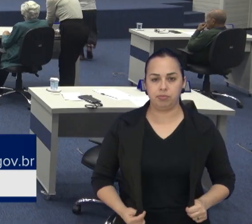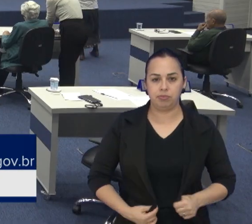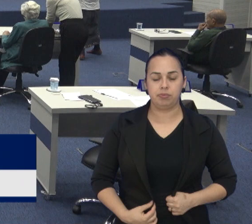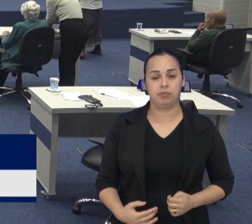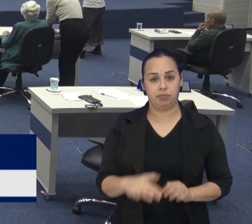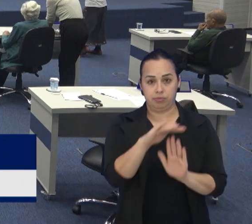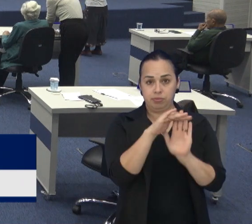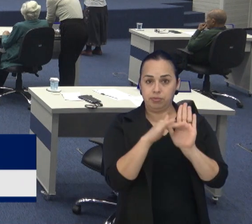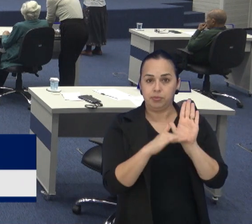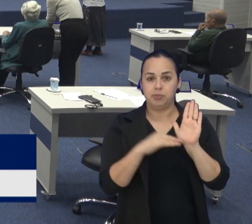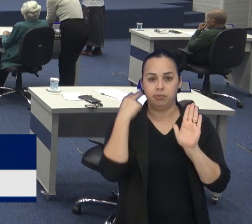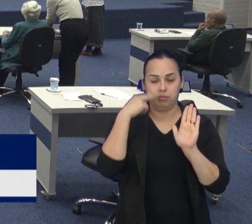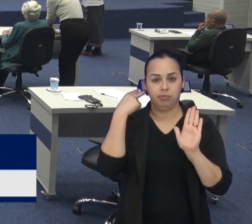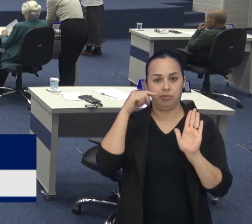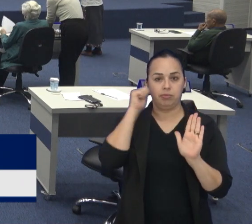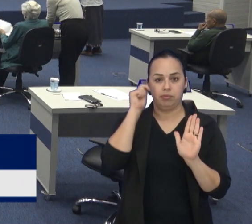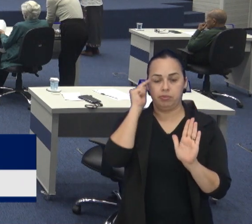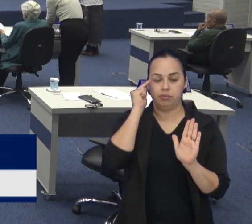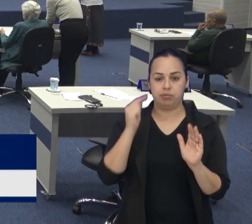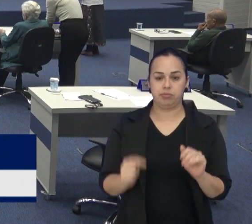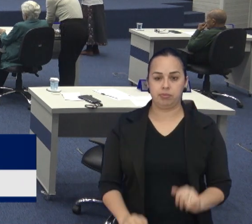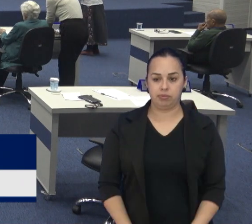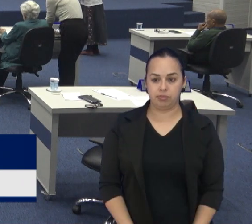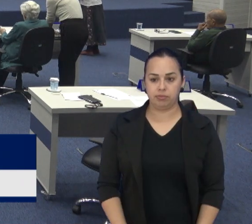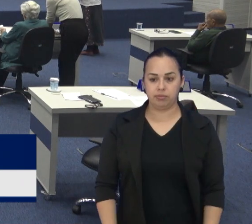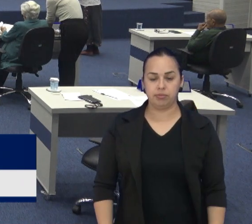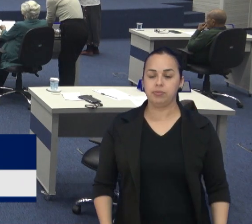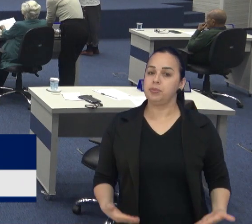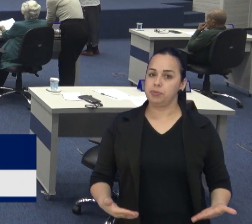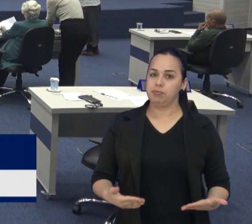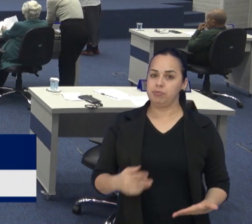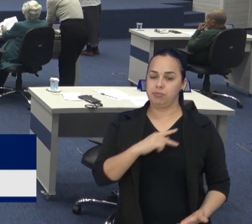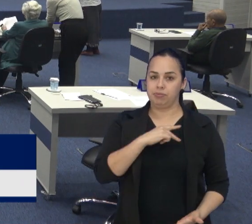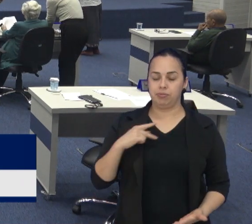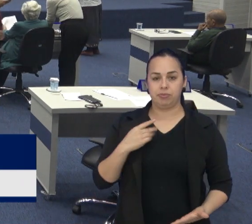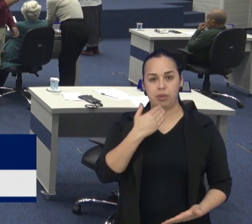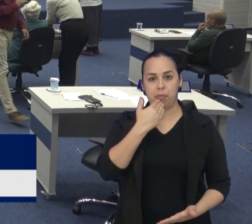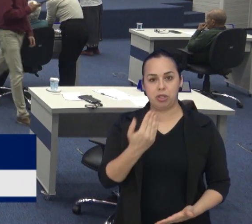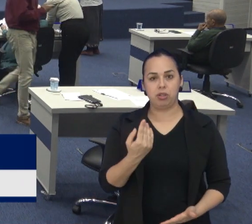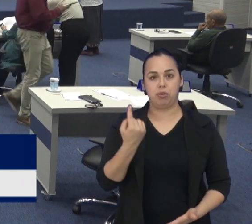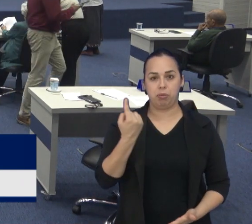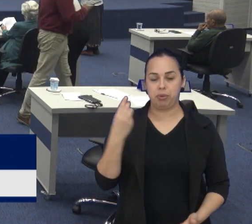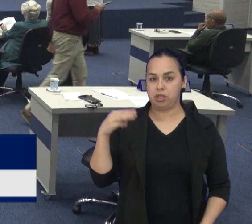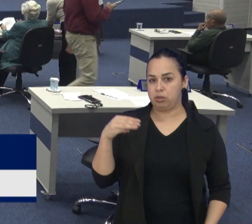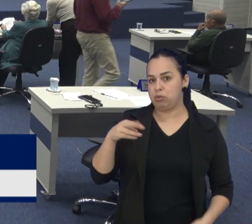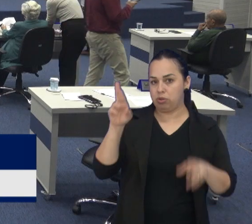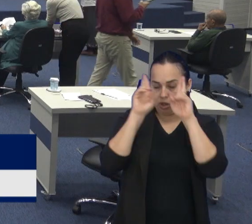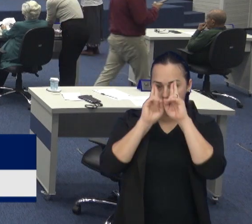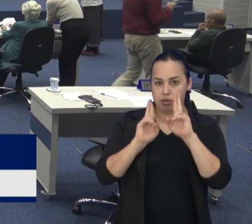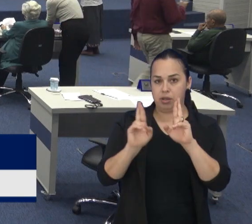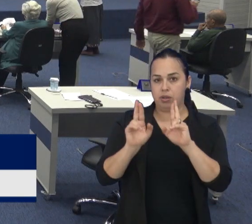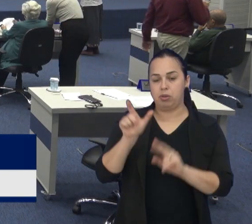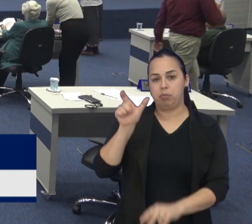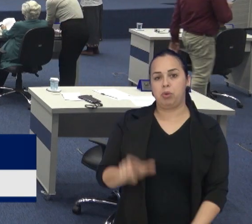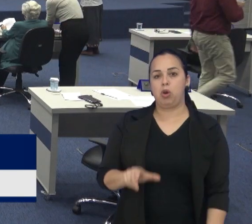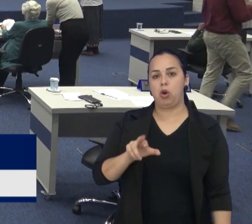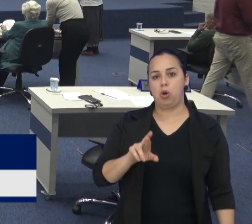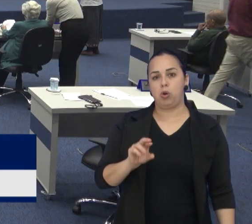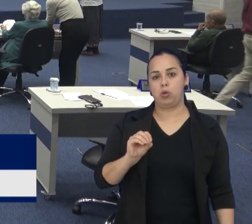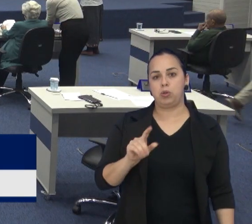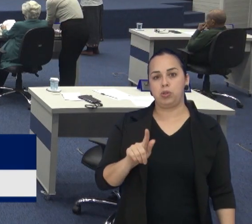Questão de ordem, a vereadora Amélia Naon. Senhor presidente, para pedir 1 minuto de silêncio para